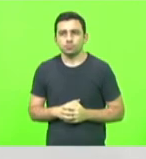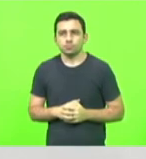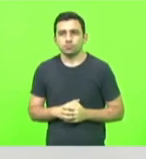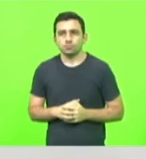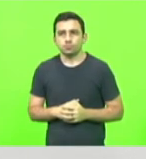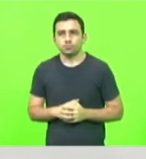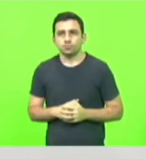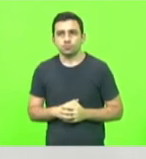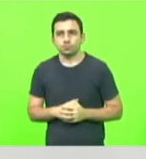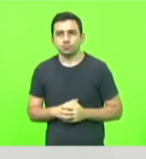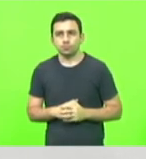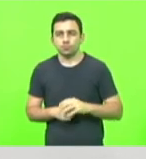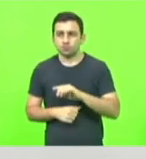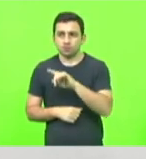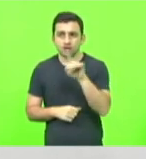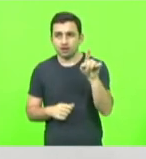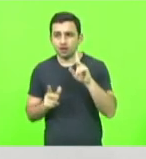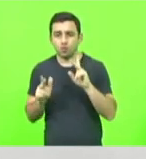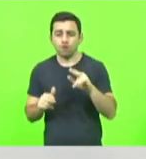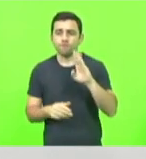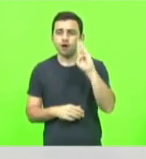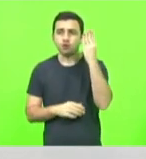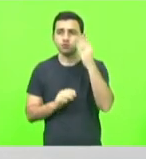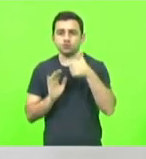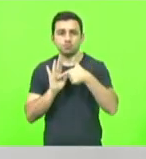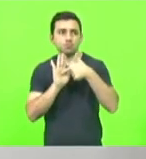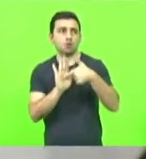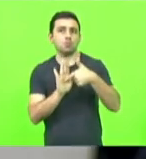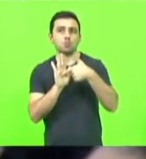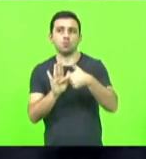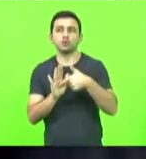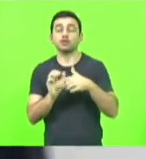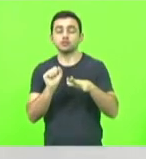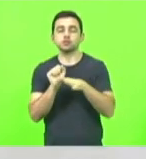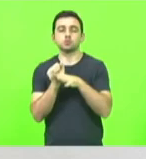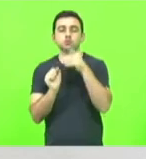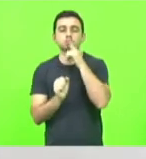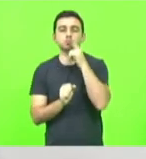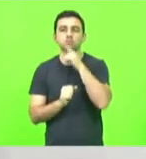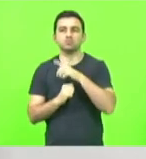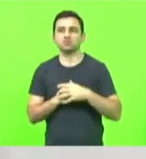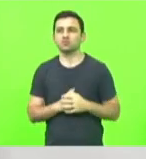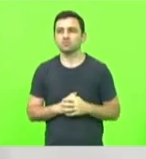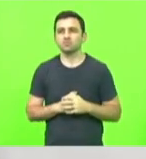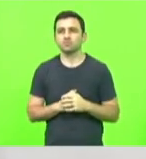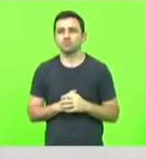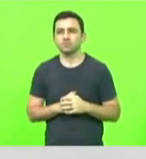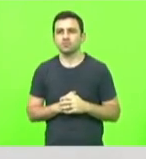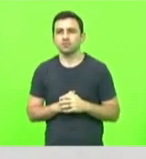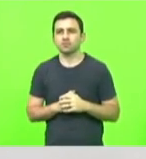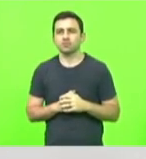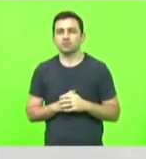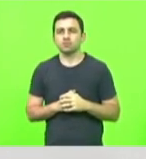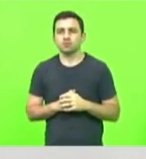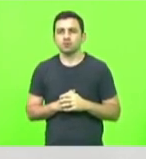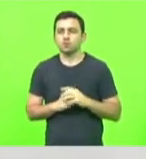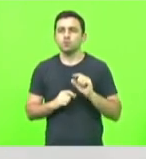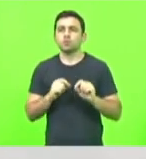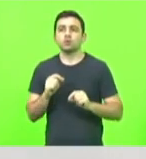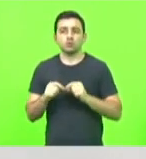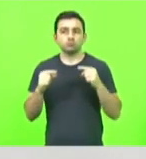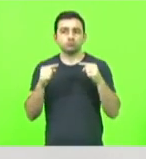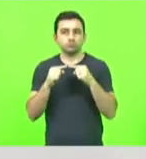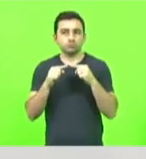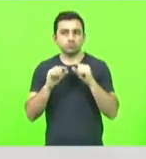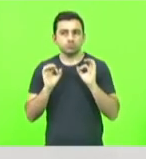você está passando uma falsa sensação de segurança para a sociedade. O que, que transfere uma sensação assertiva, já passa a